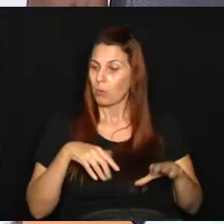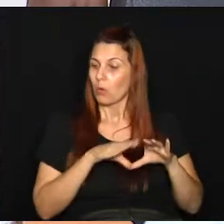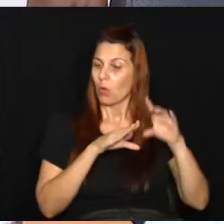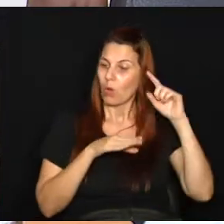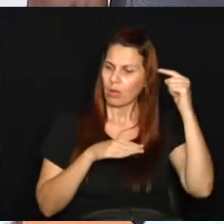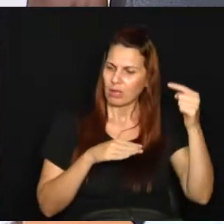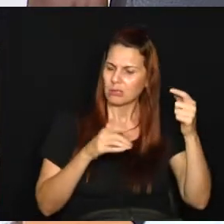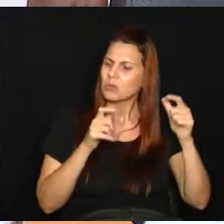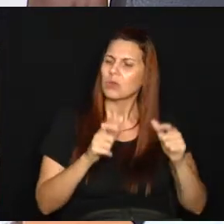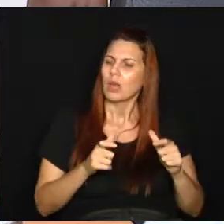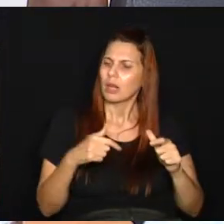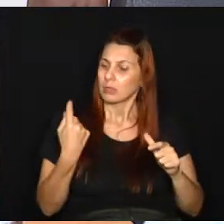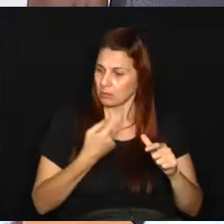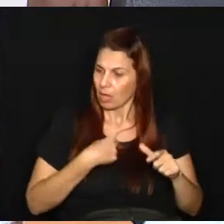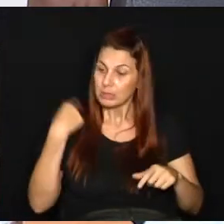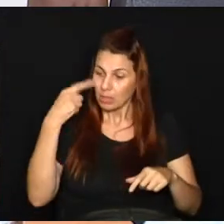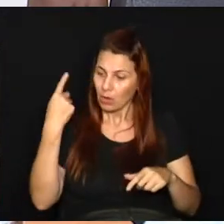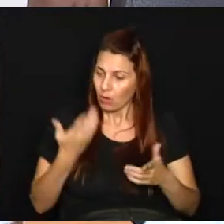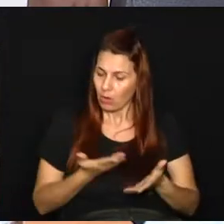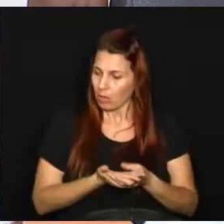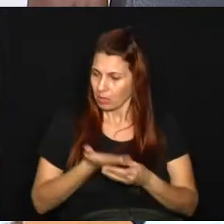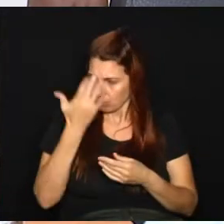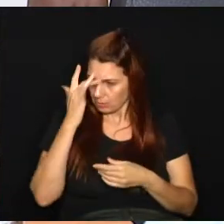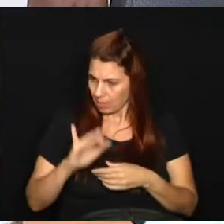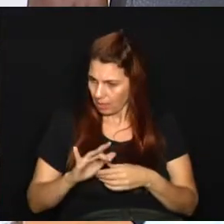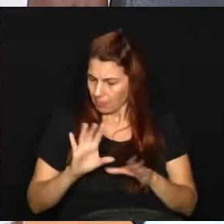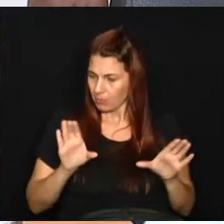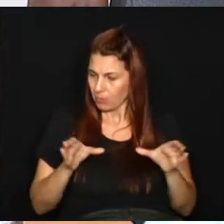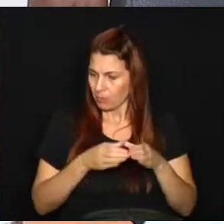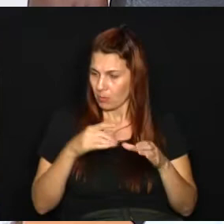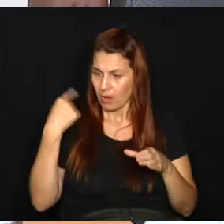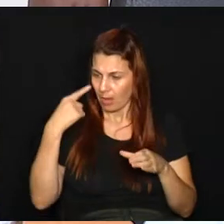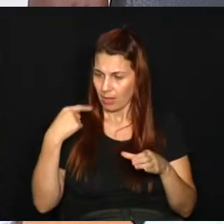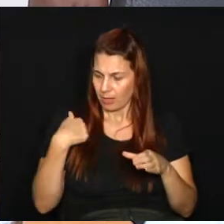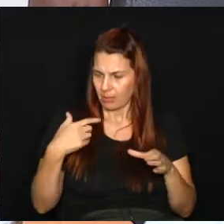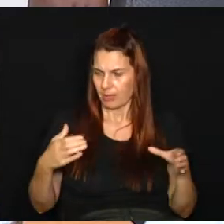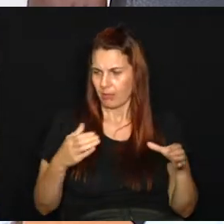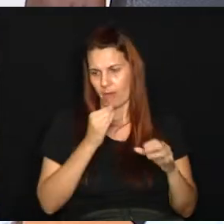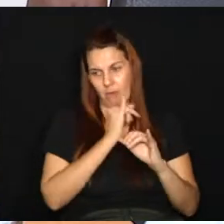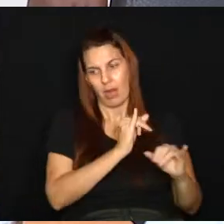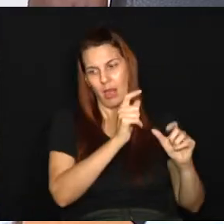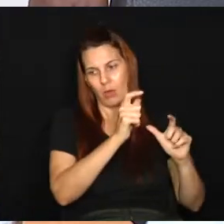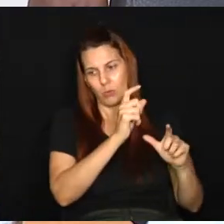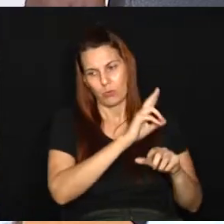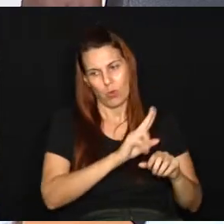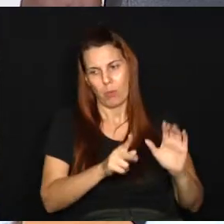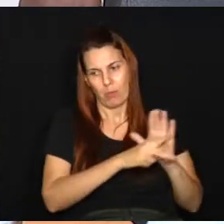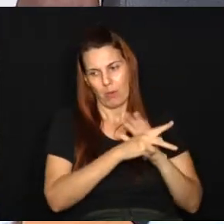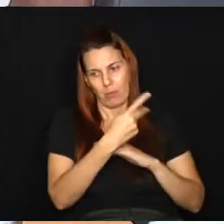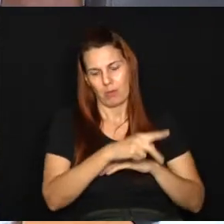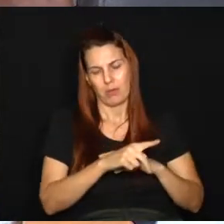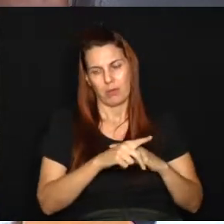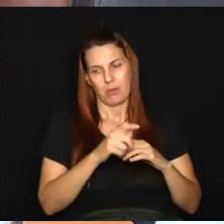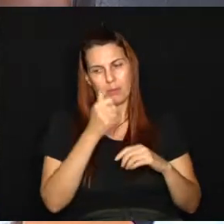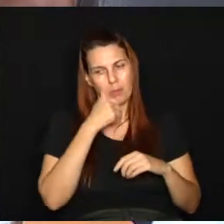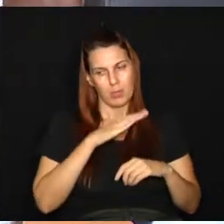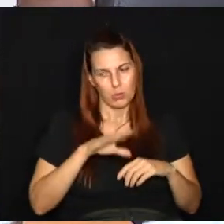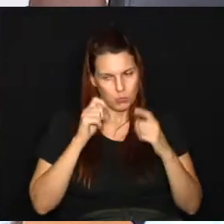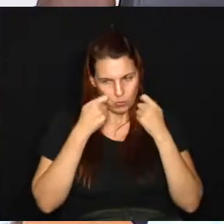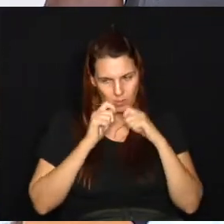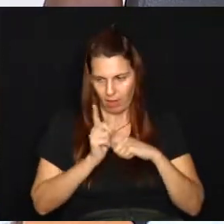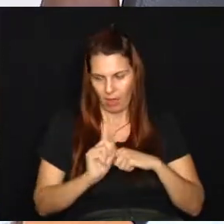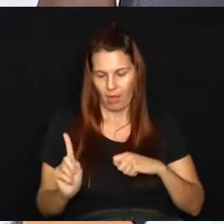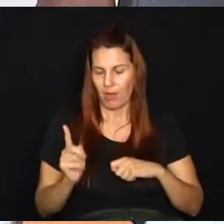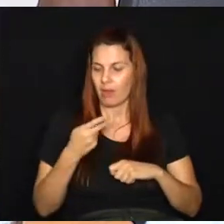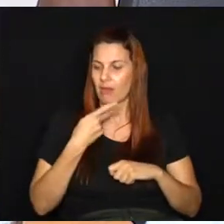vocês são de onde? É as loucas. Não ia dizer que é do Menino Chorão, né? Vai que eles vão atrás de nós lá, né? Aí eu não falei de onde nós era. A